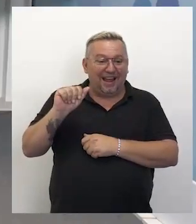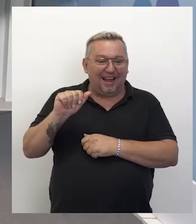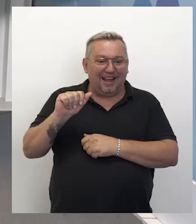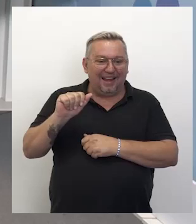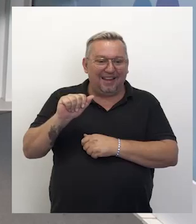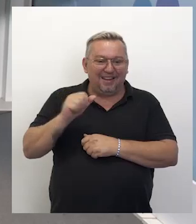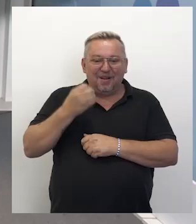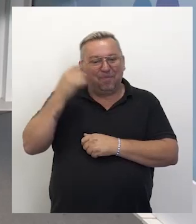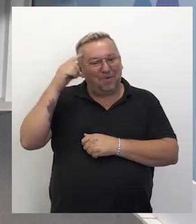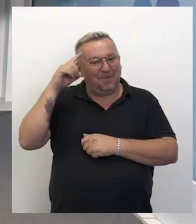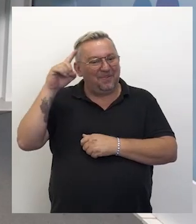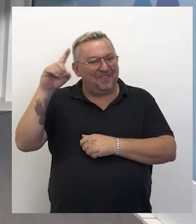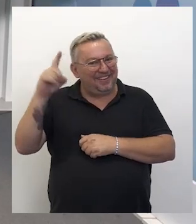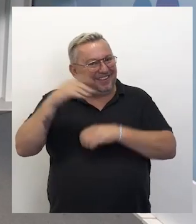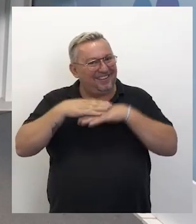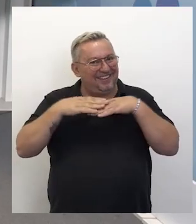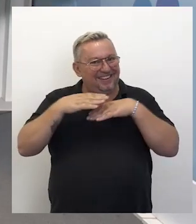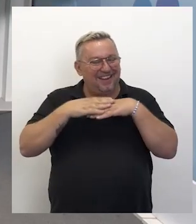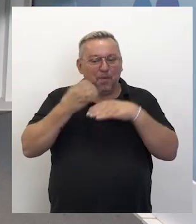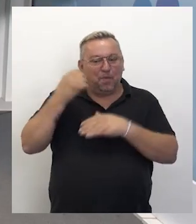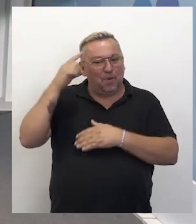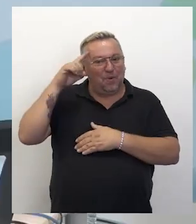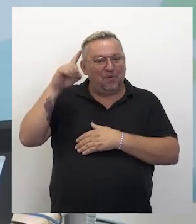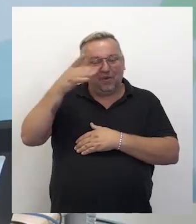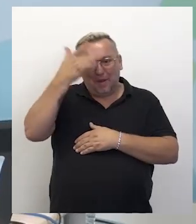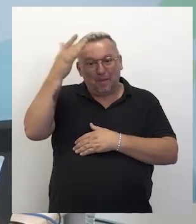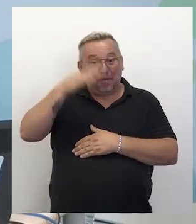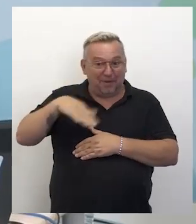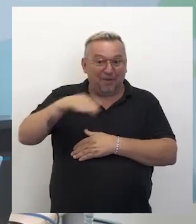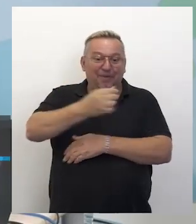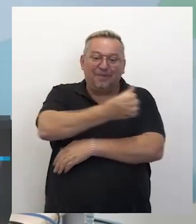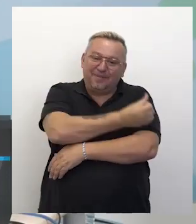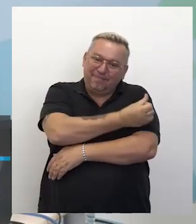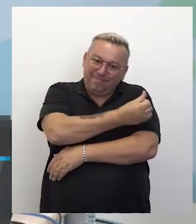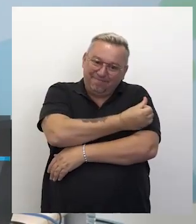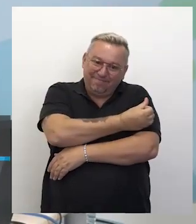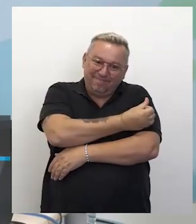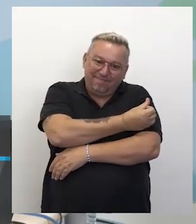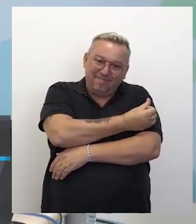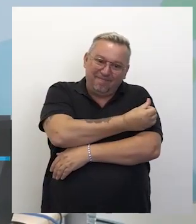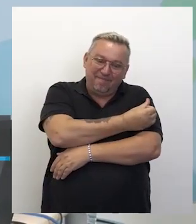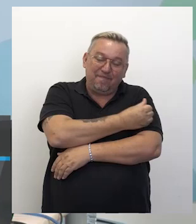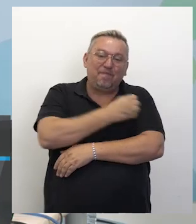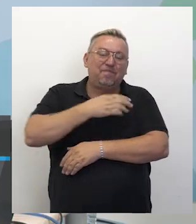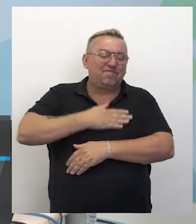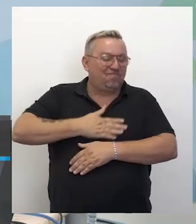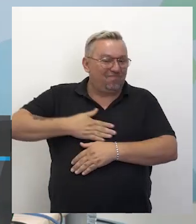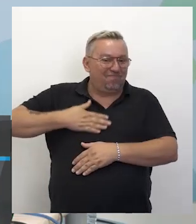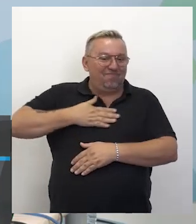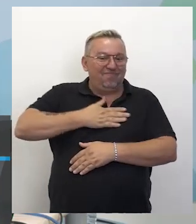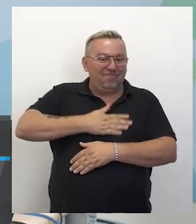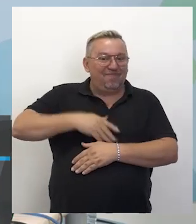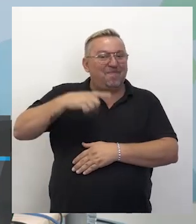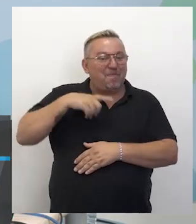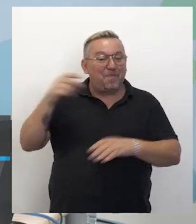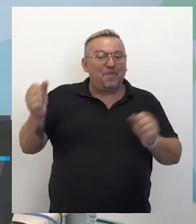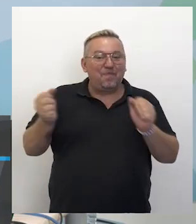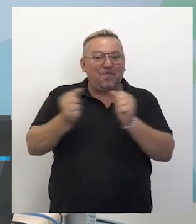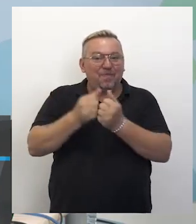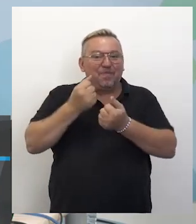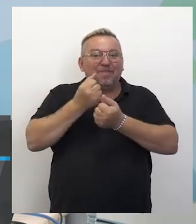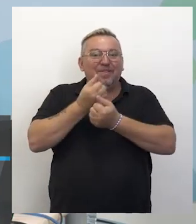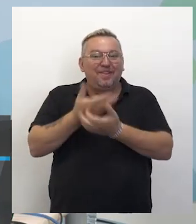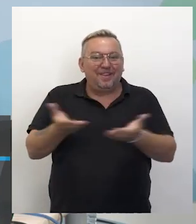Bom dia, Anderson, querido. Bom dia, pessoal do 6º ano do Ensino Fundamental. Satisfação estar junto com